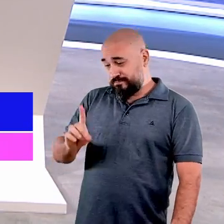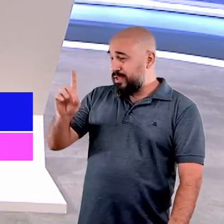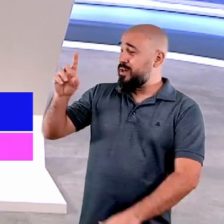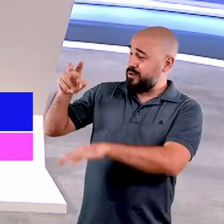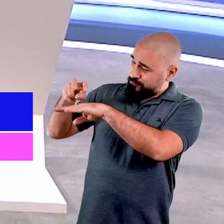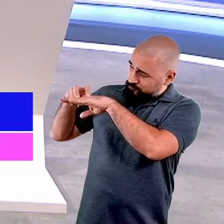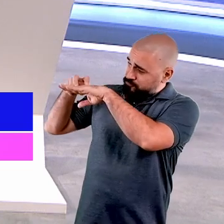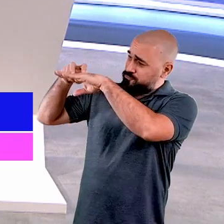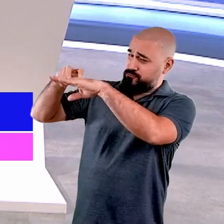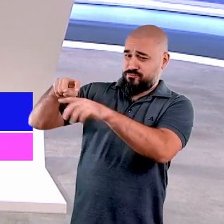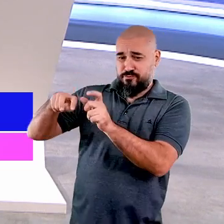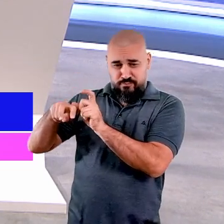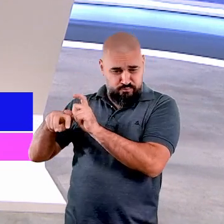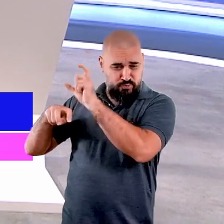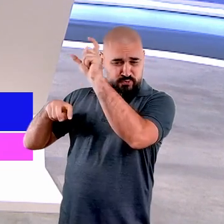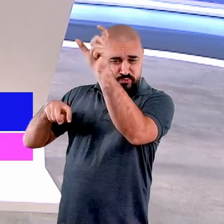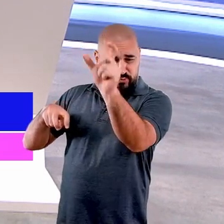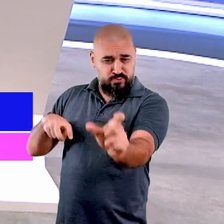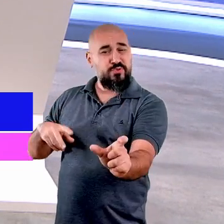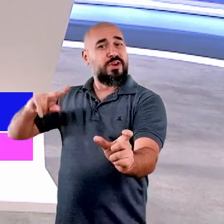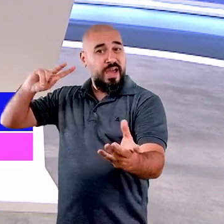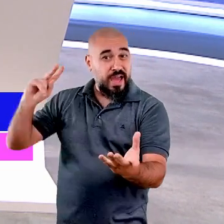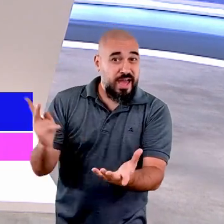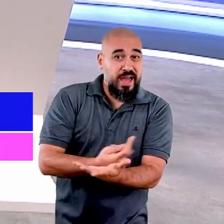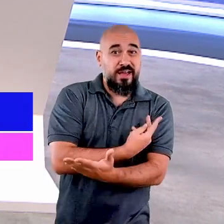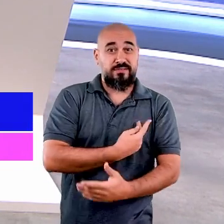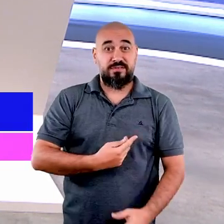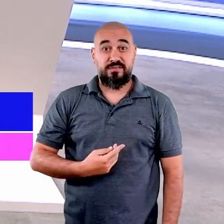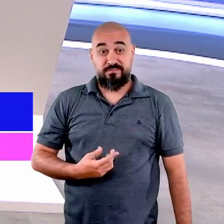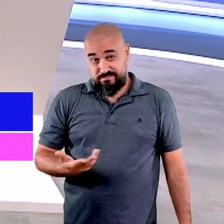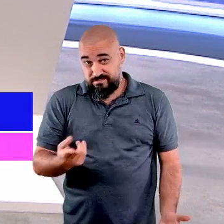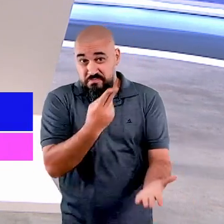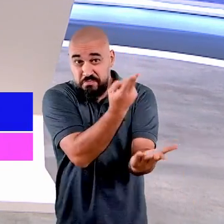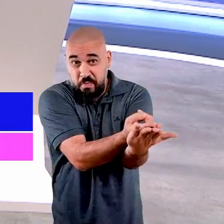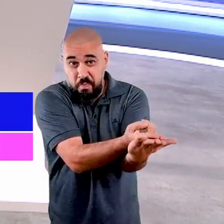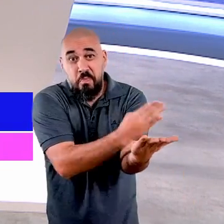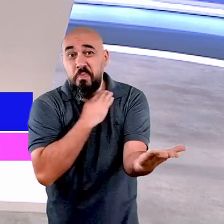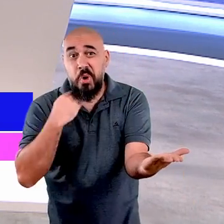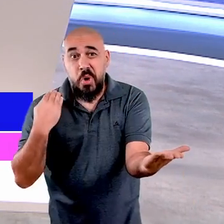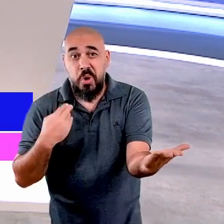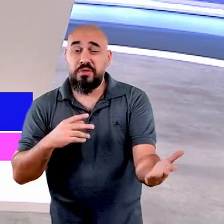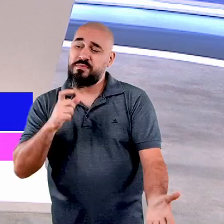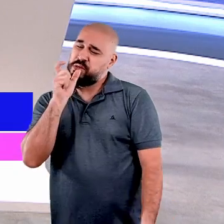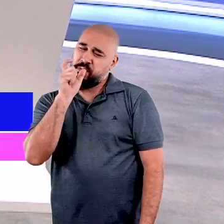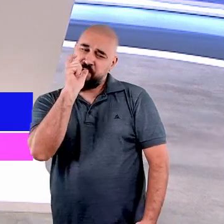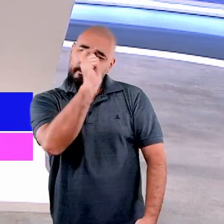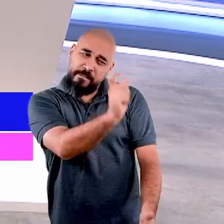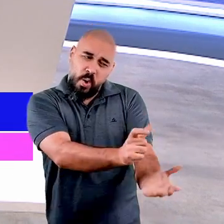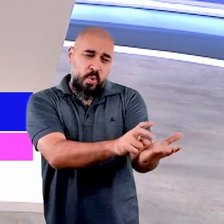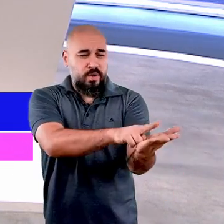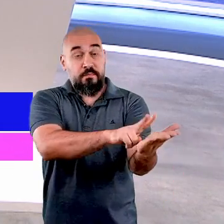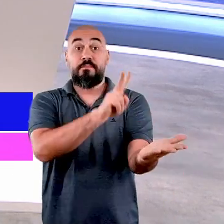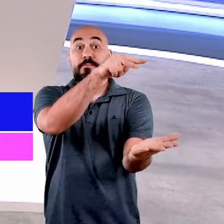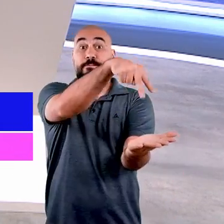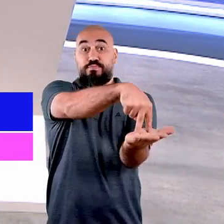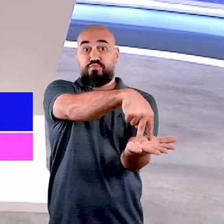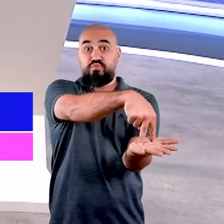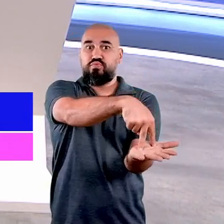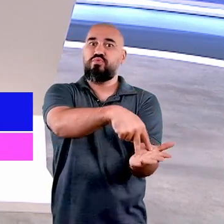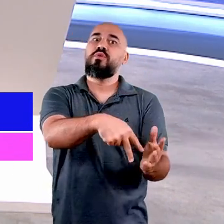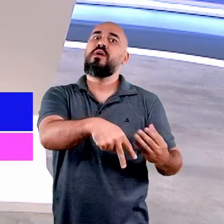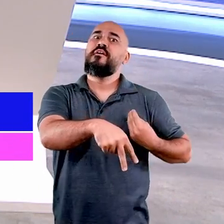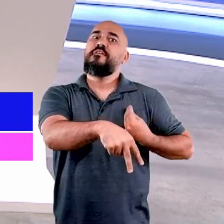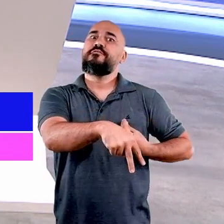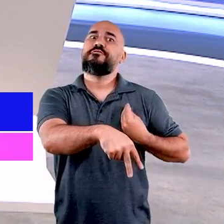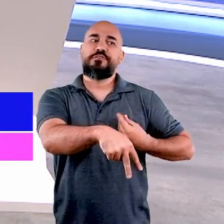o poder que Deus tem, porque Ele fala com o cadáver e o cadáver obedece. Ele dará uma ordem para